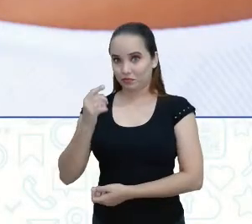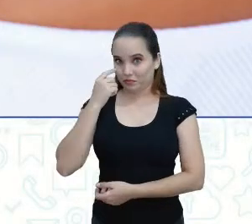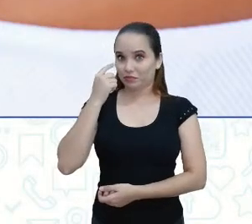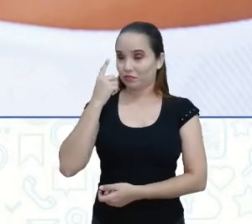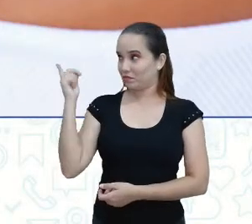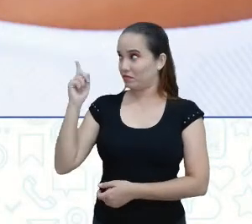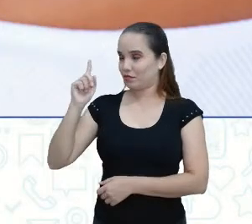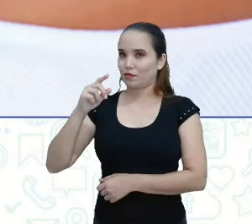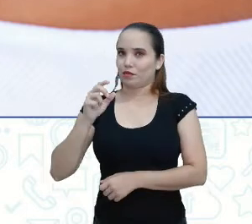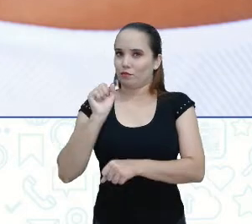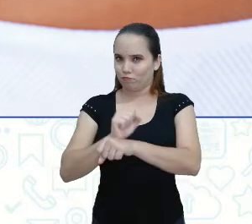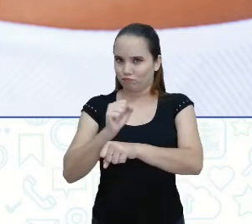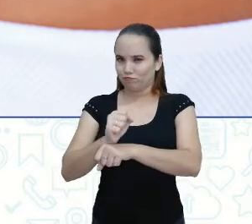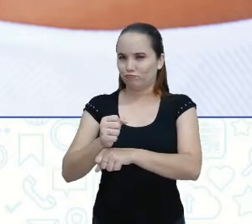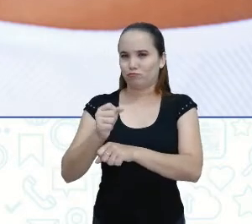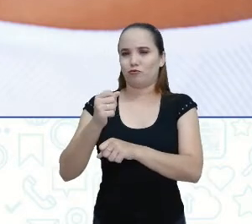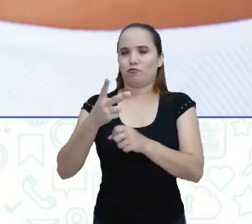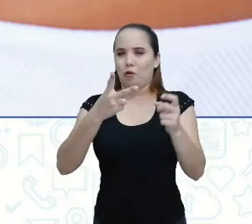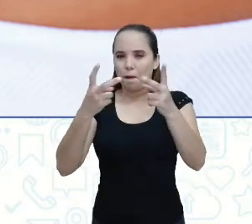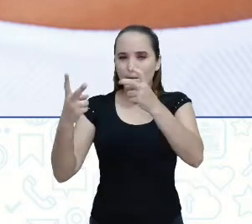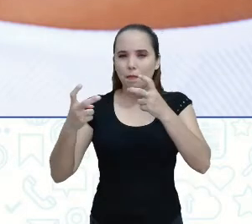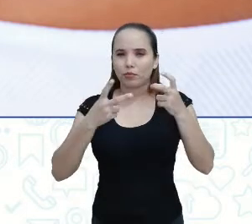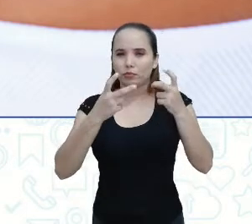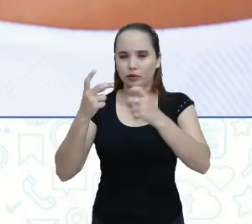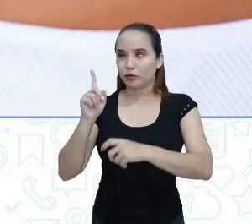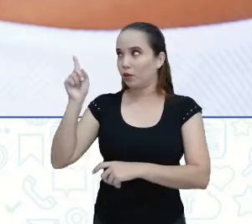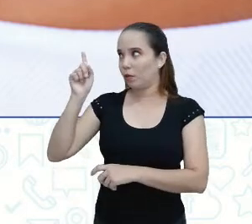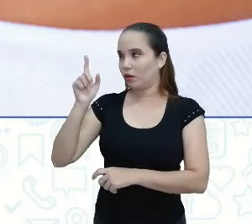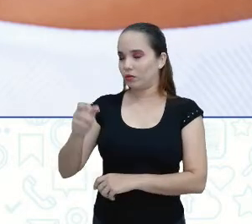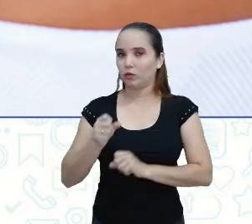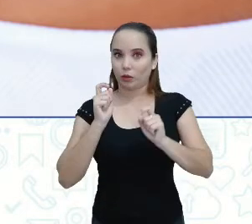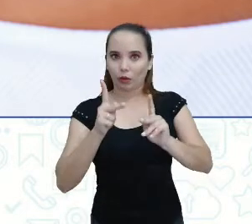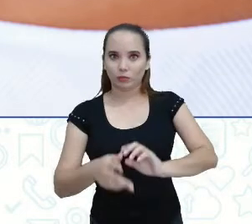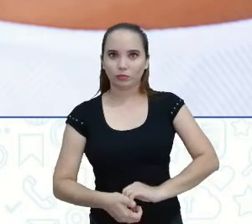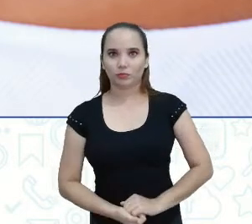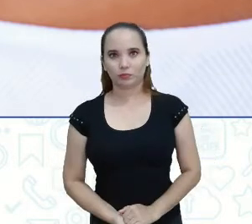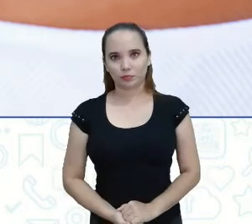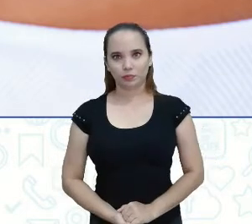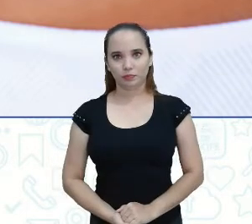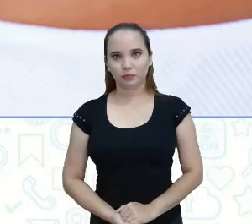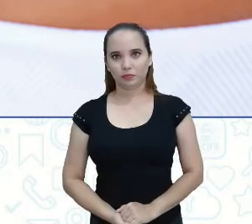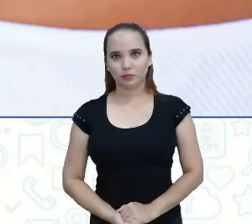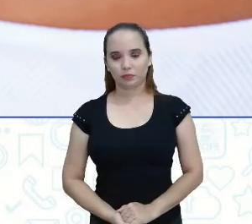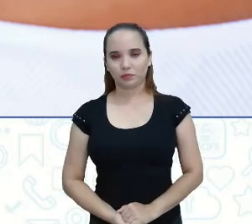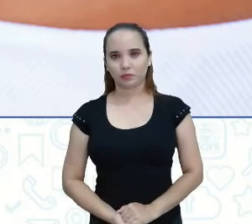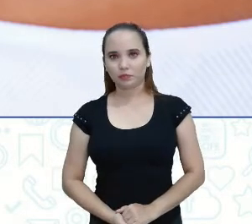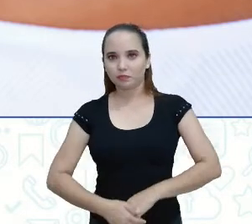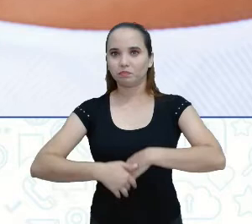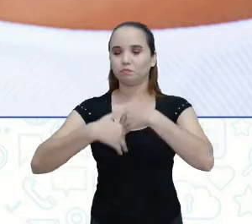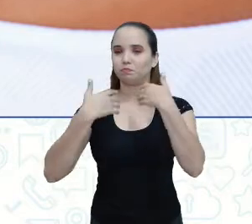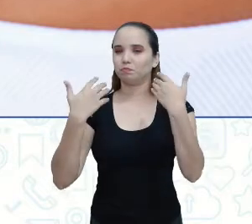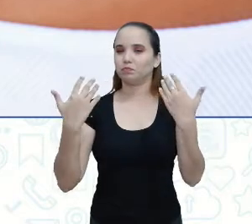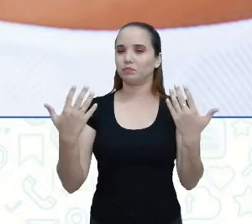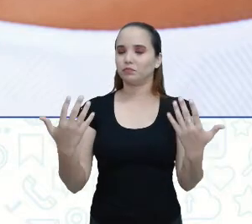vocês reparem direitinho na imagem, certo? Então, vamos para